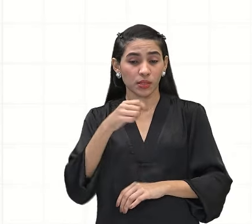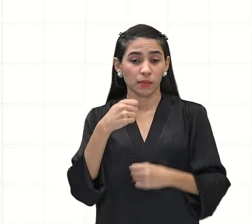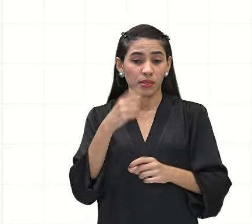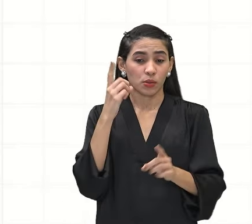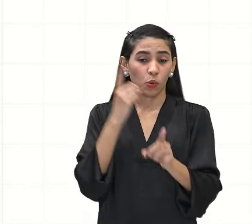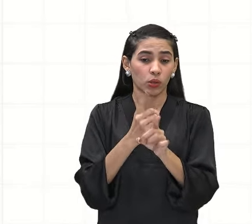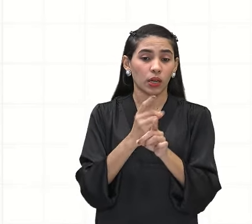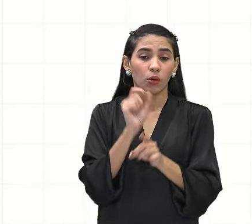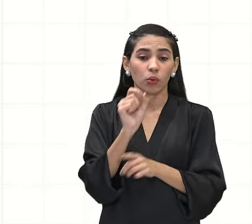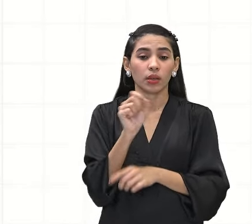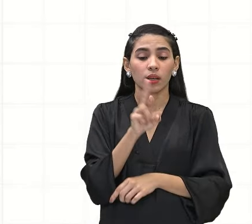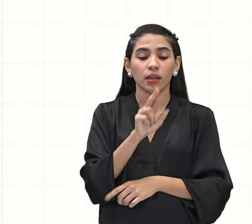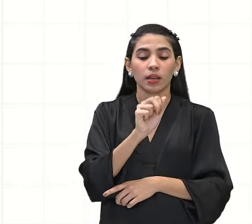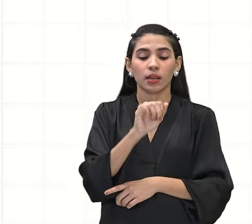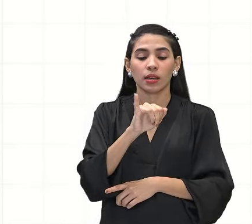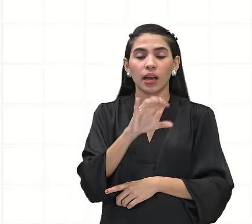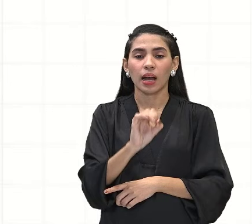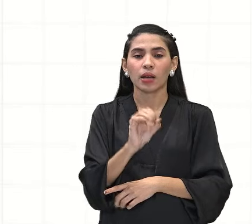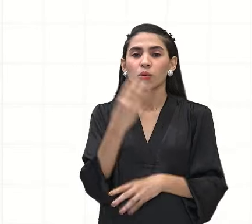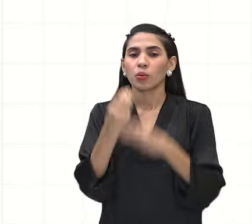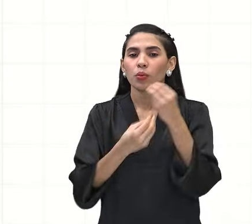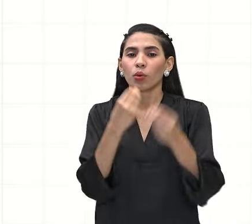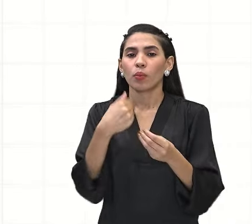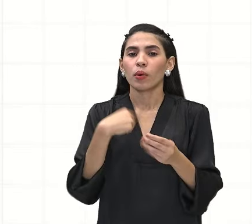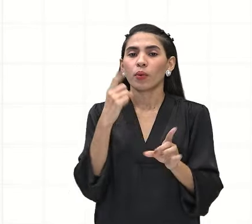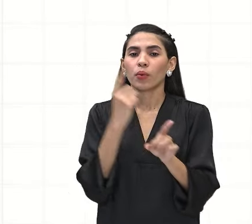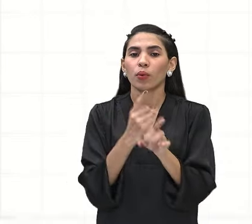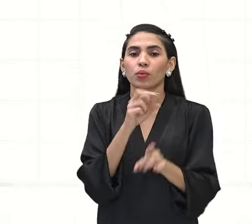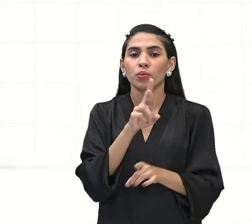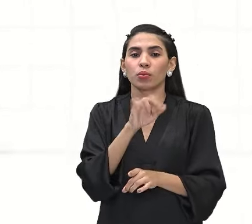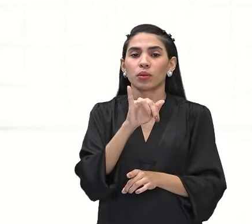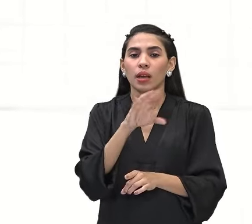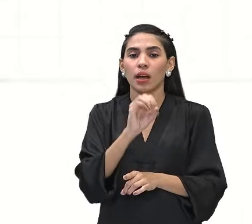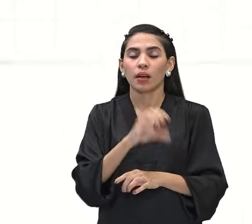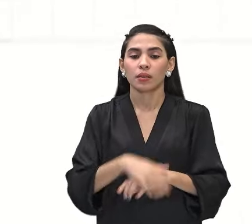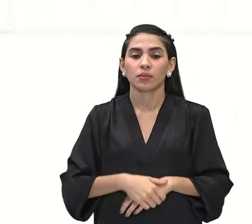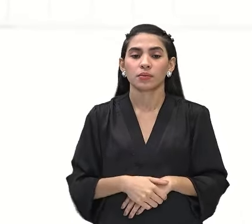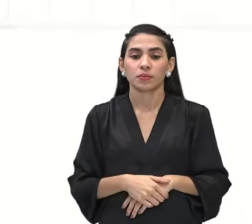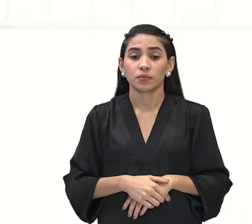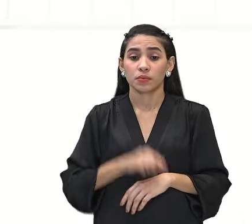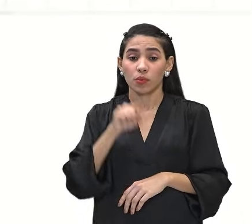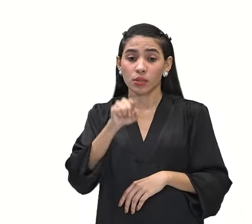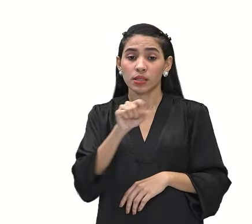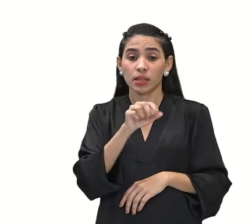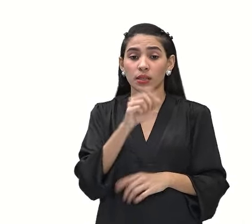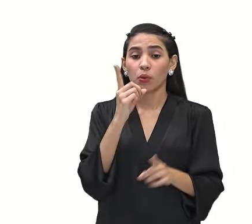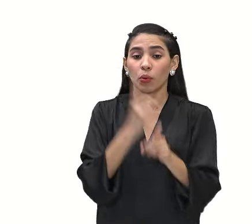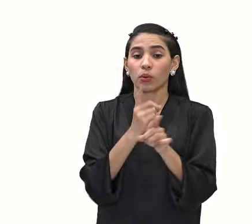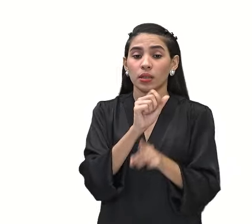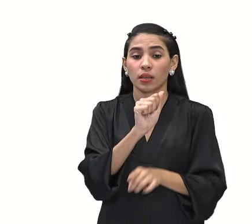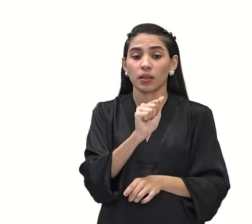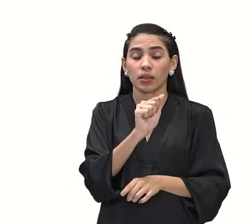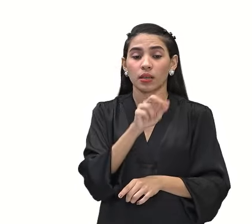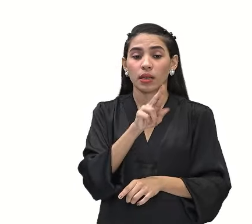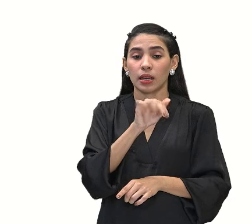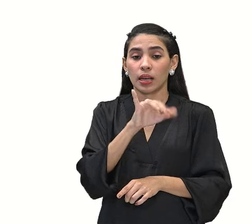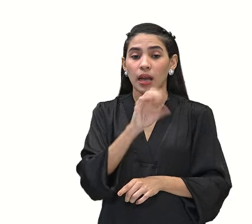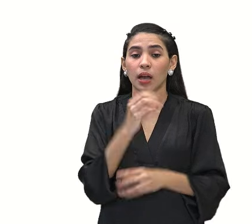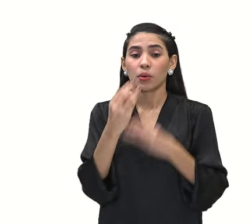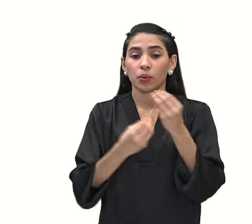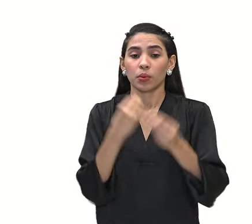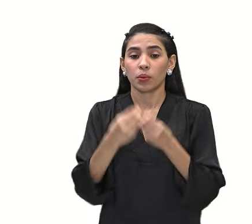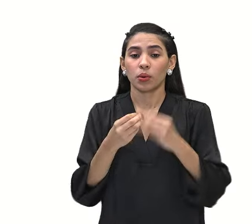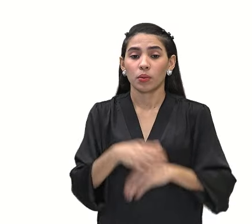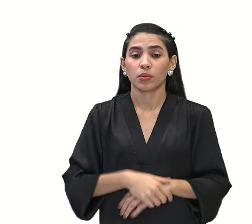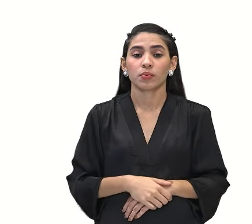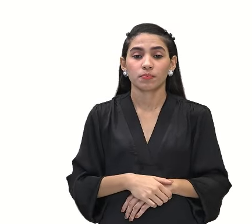raio como é que nós vamos descobrir o raio o raio nós vamos descobrir ó através